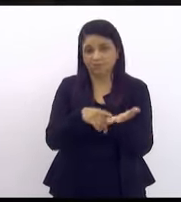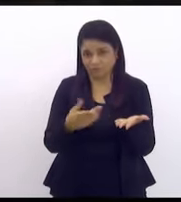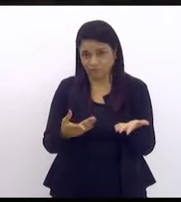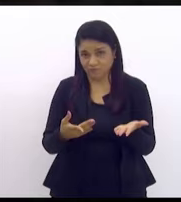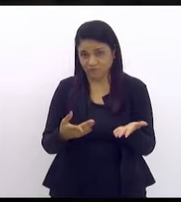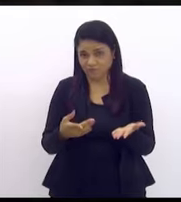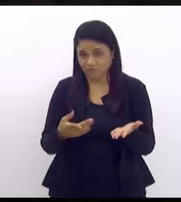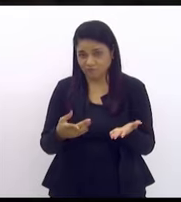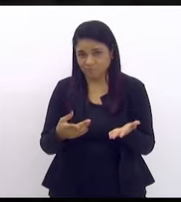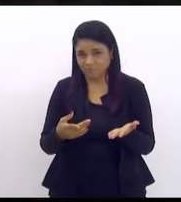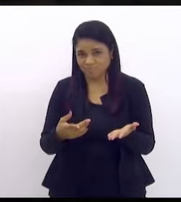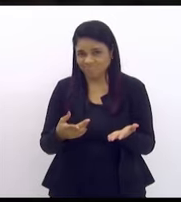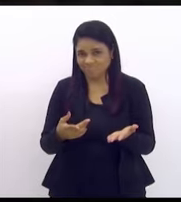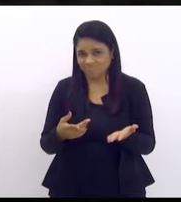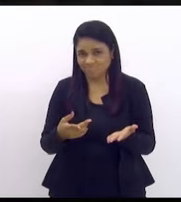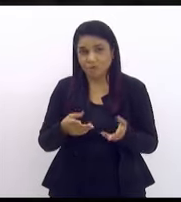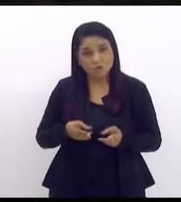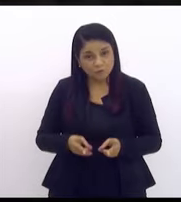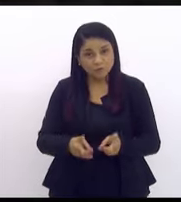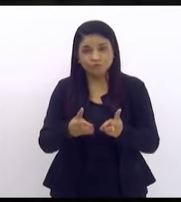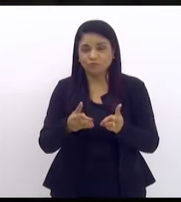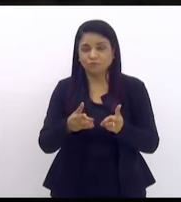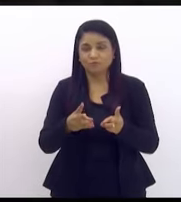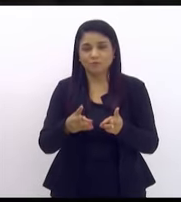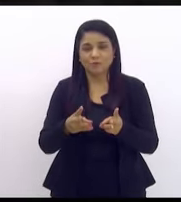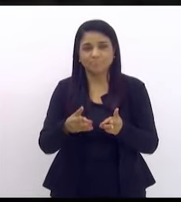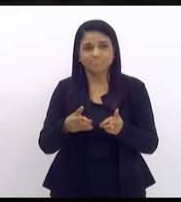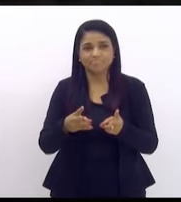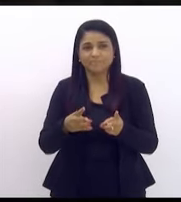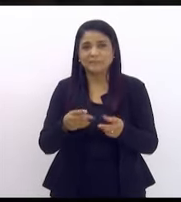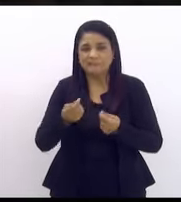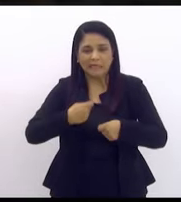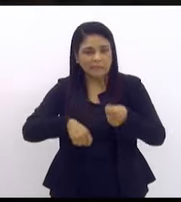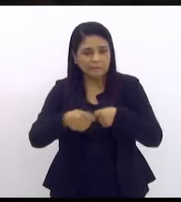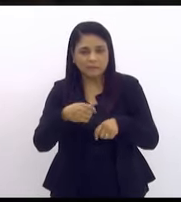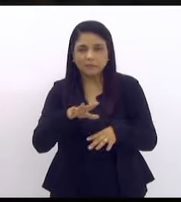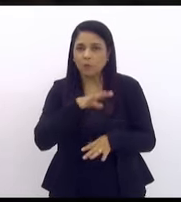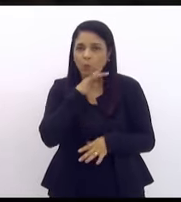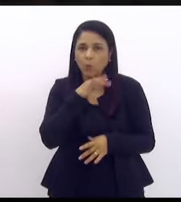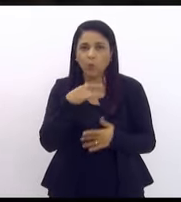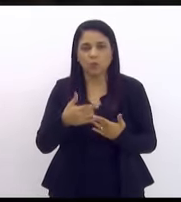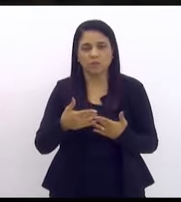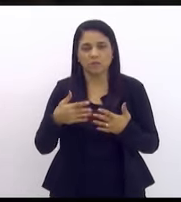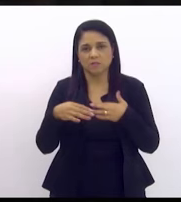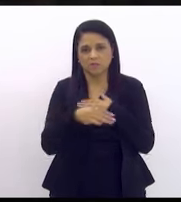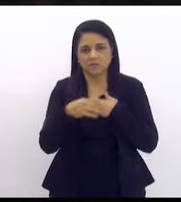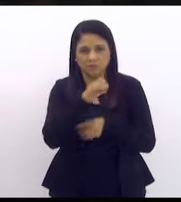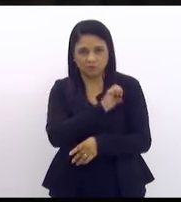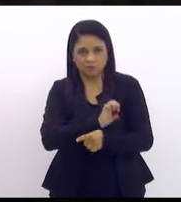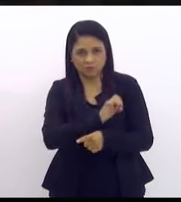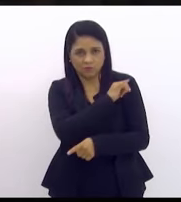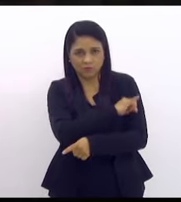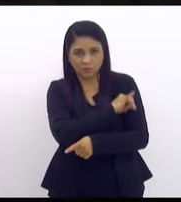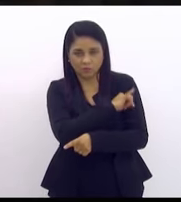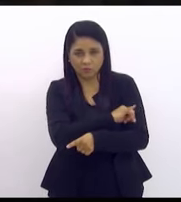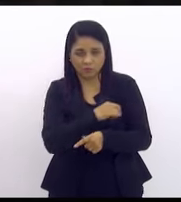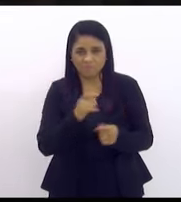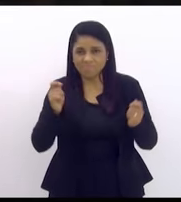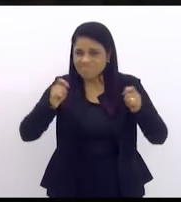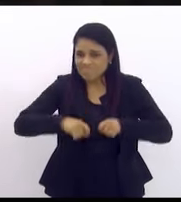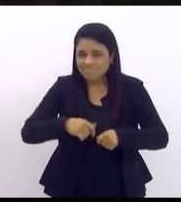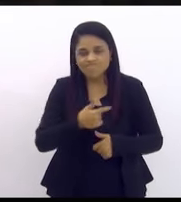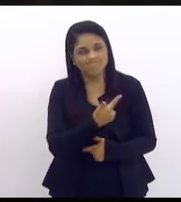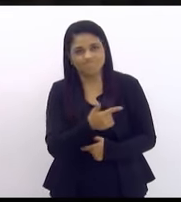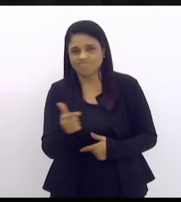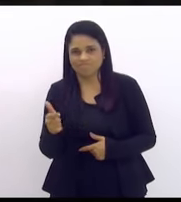tendo condições de gerir essa cidade por tamanha incompetência e covardia também, porque quando tira